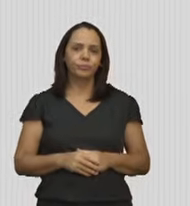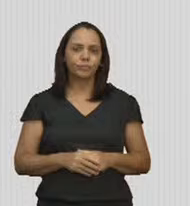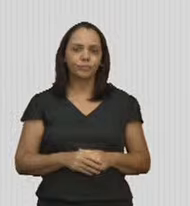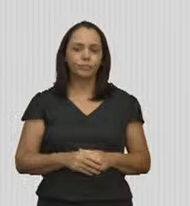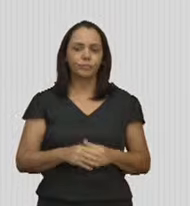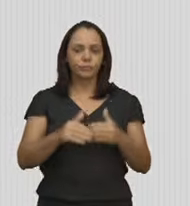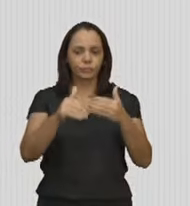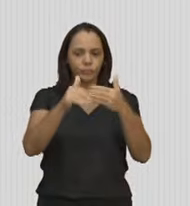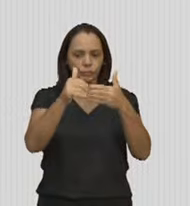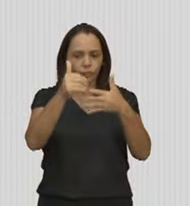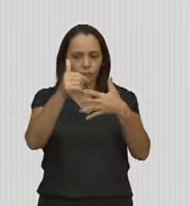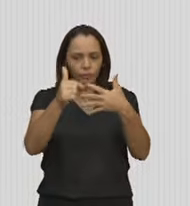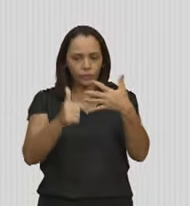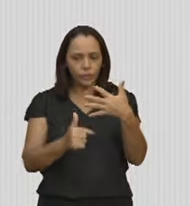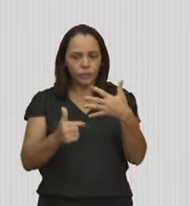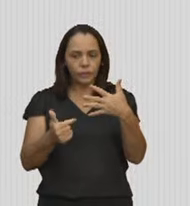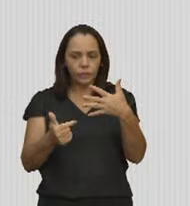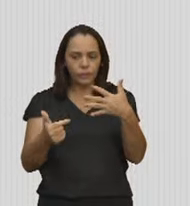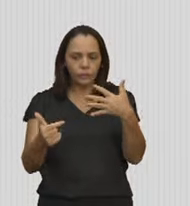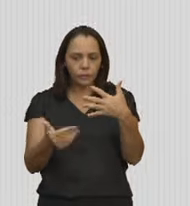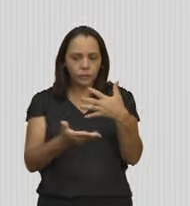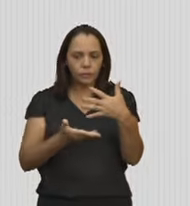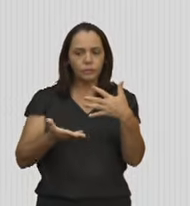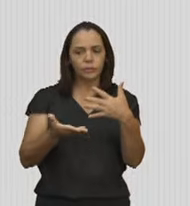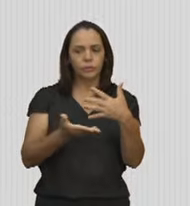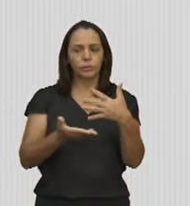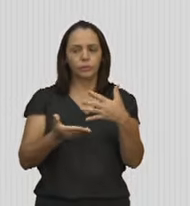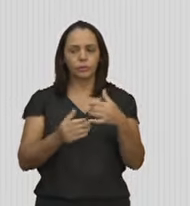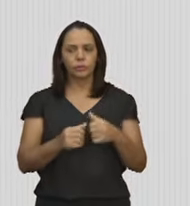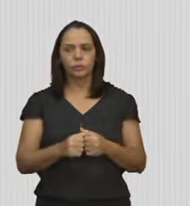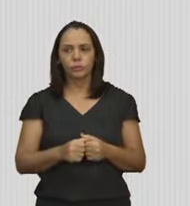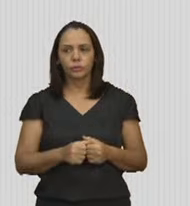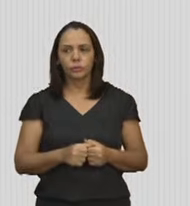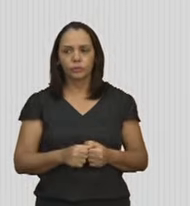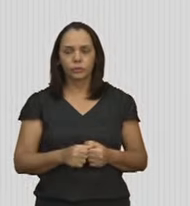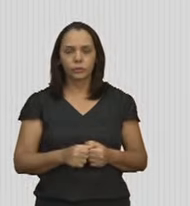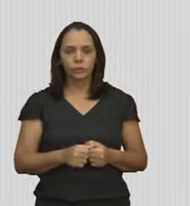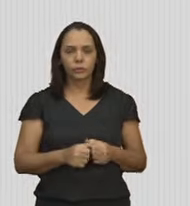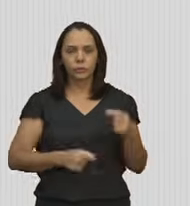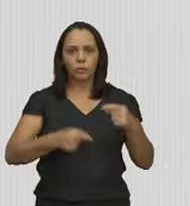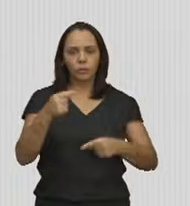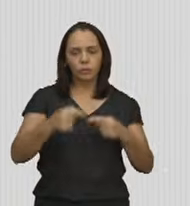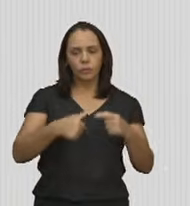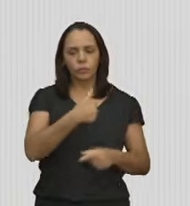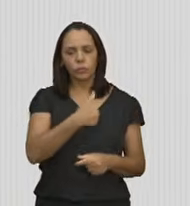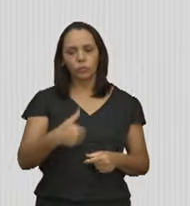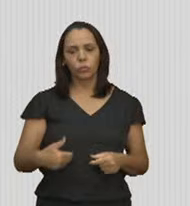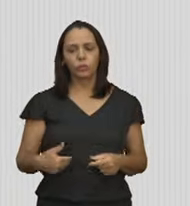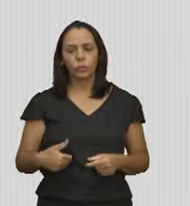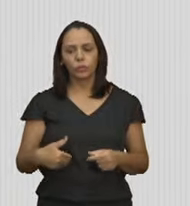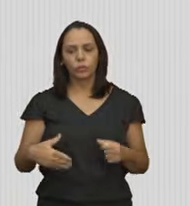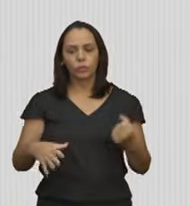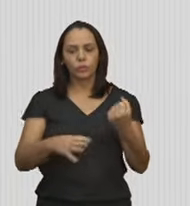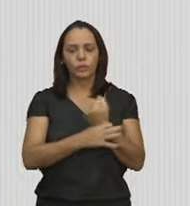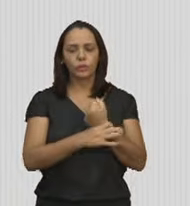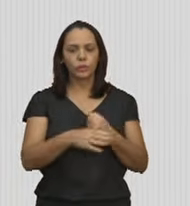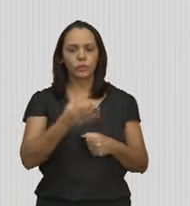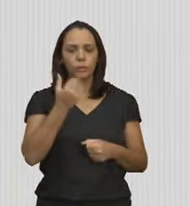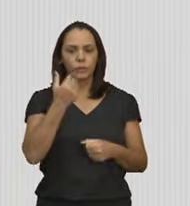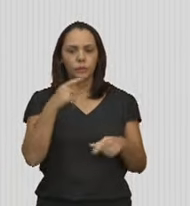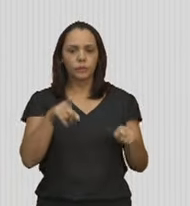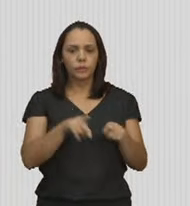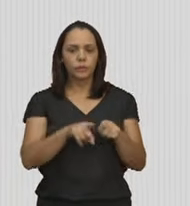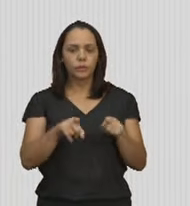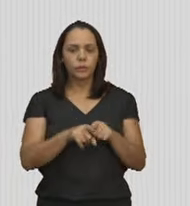de baixo do nosso gráfico, com queixas sobre falta de políticas públicas de segurança alimentar,